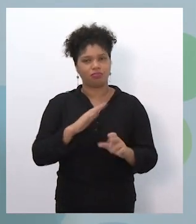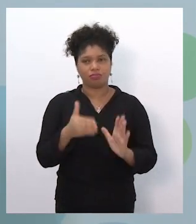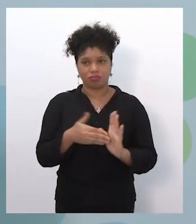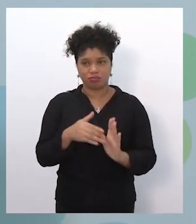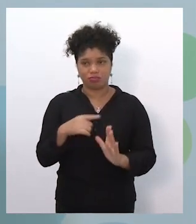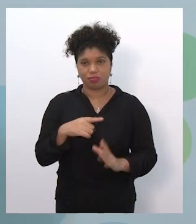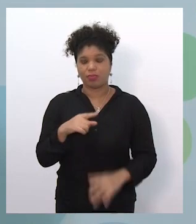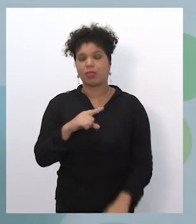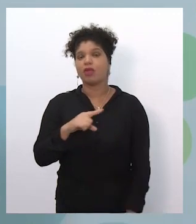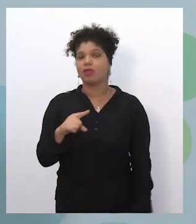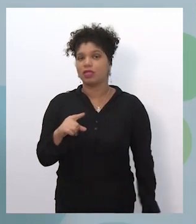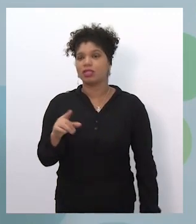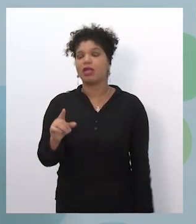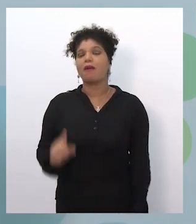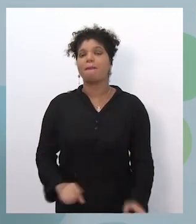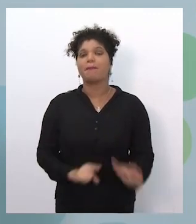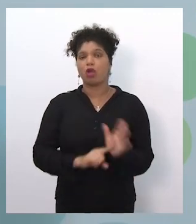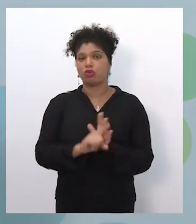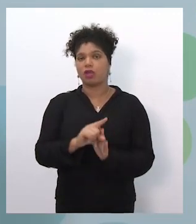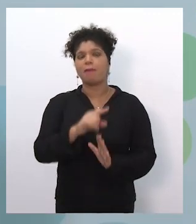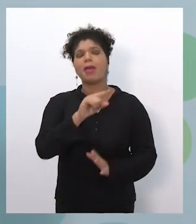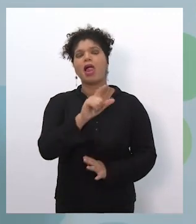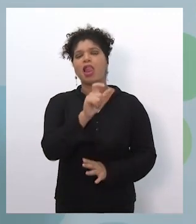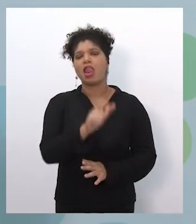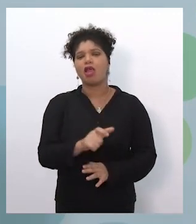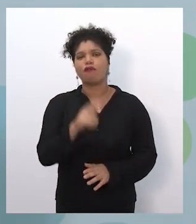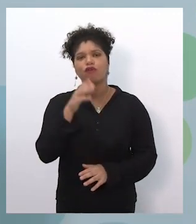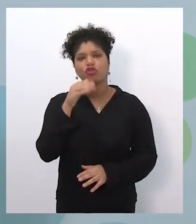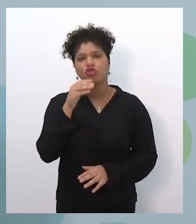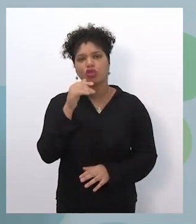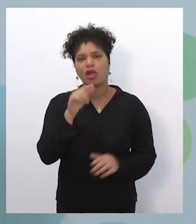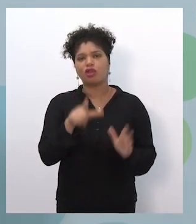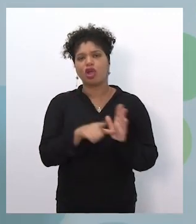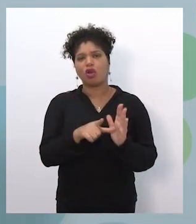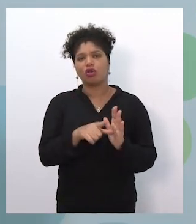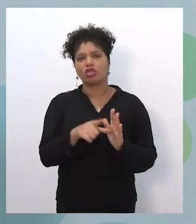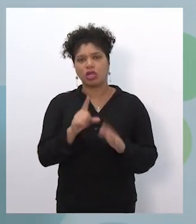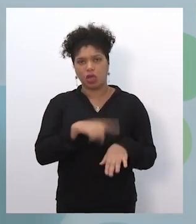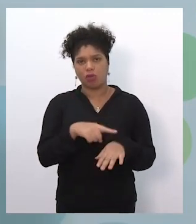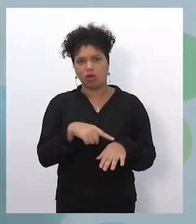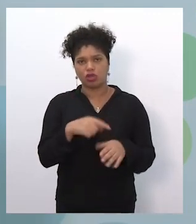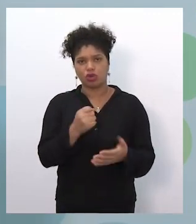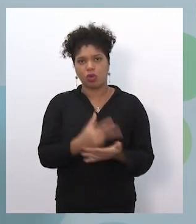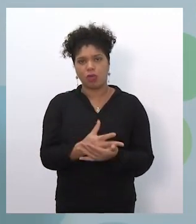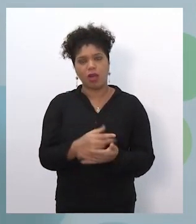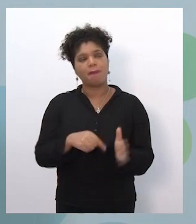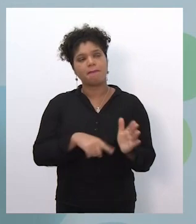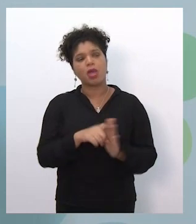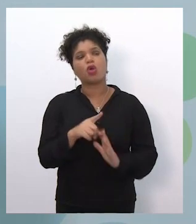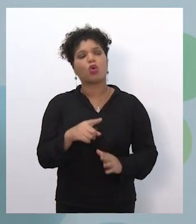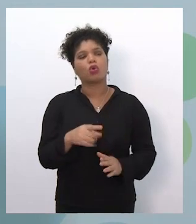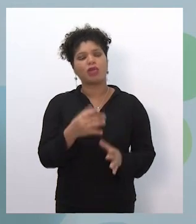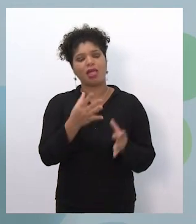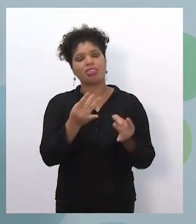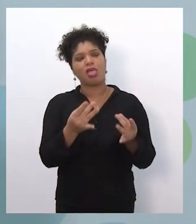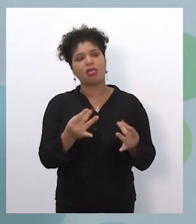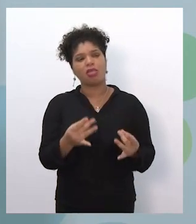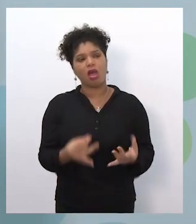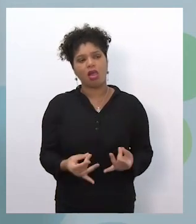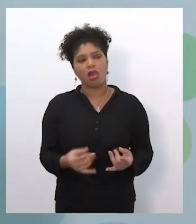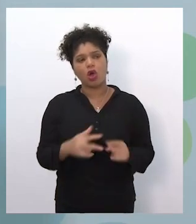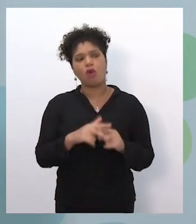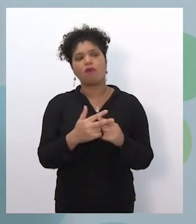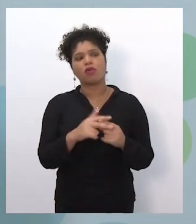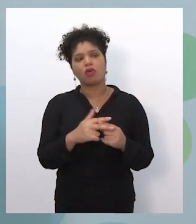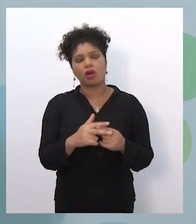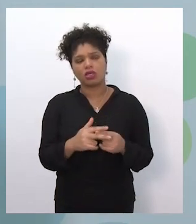vocês pedirem para o vendedor as especificações, ele vai mostrar para vocês, ou vocês na internet clicar lá, que sempre tem